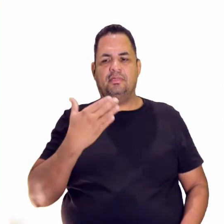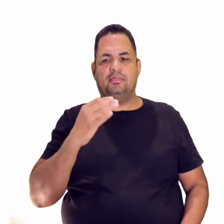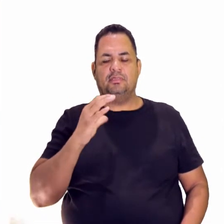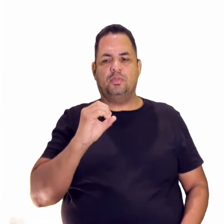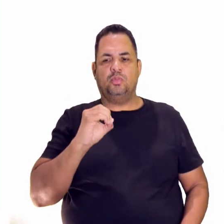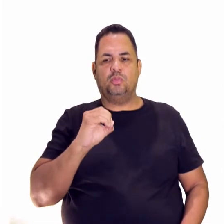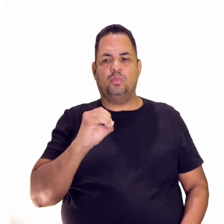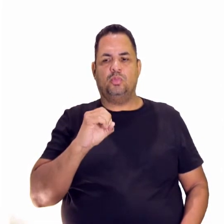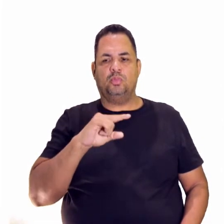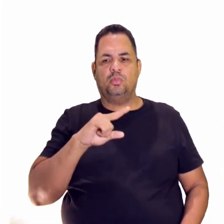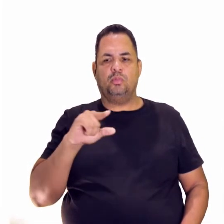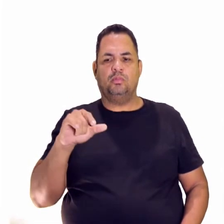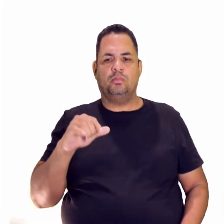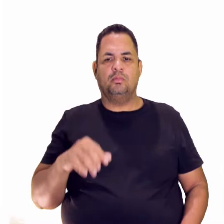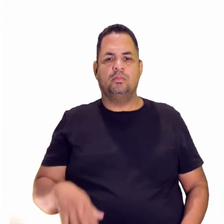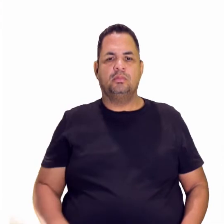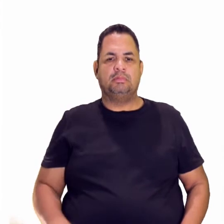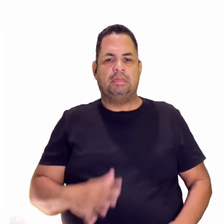de